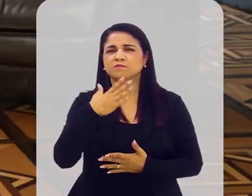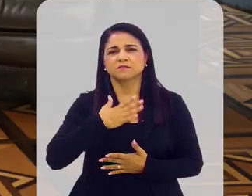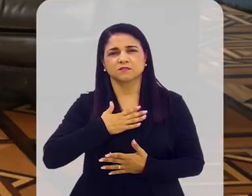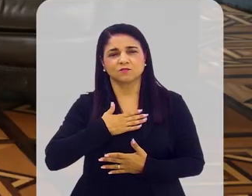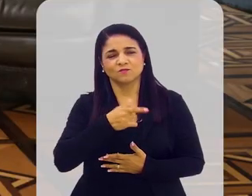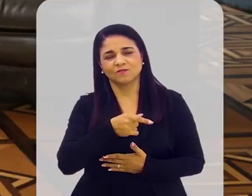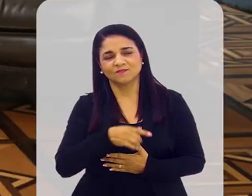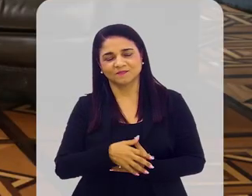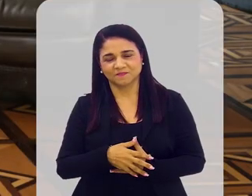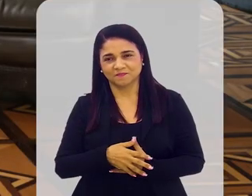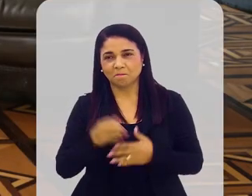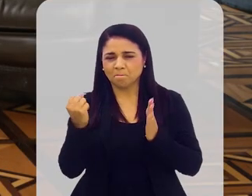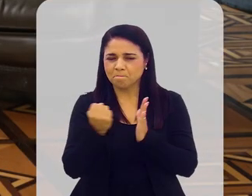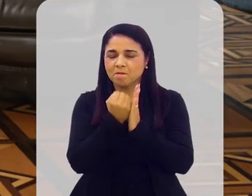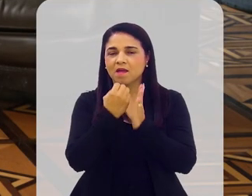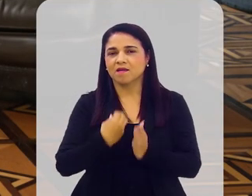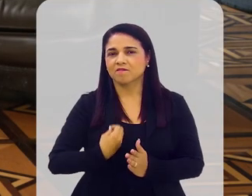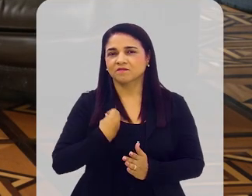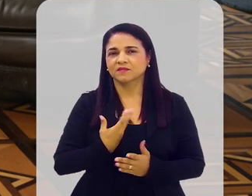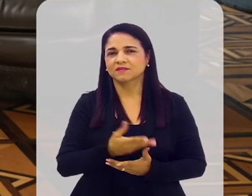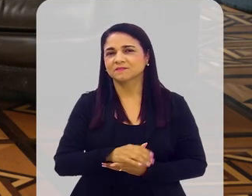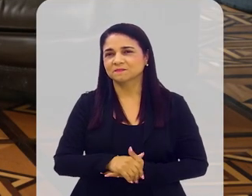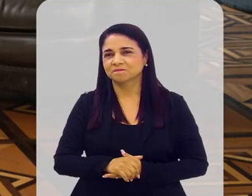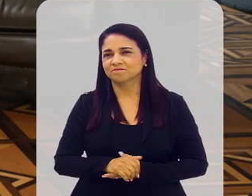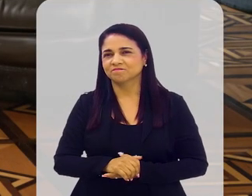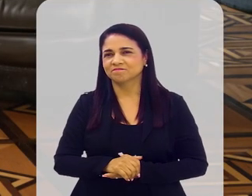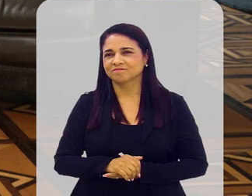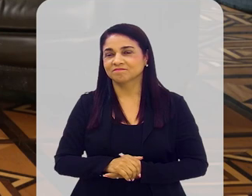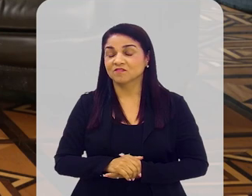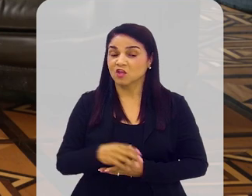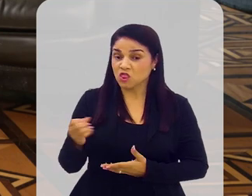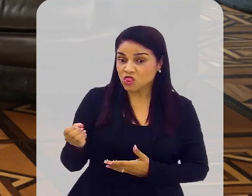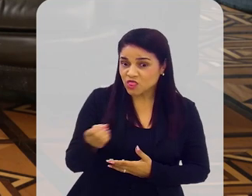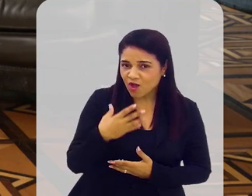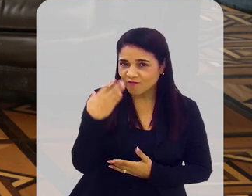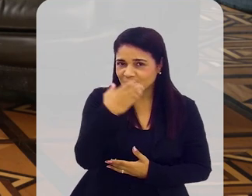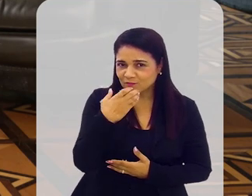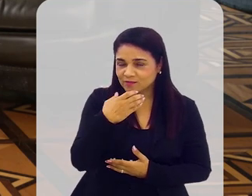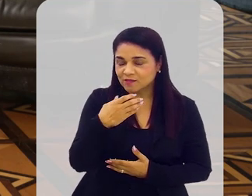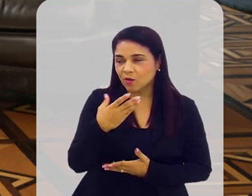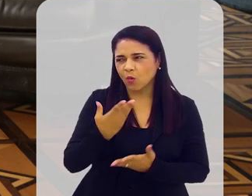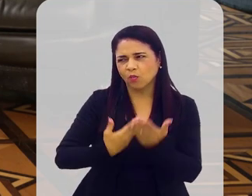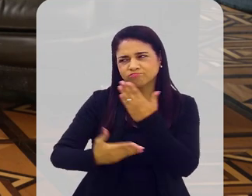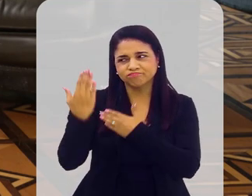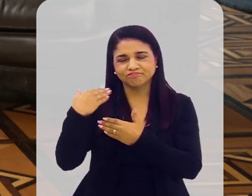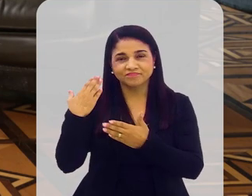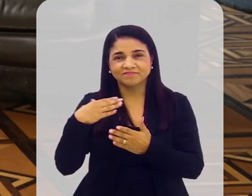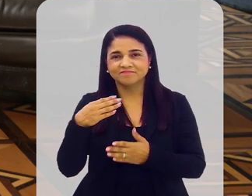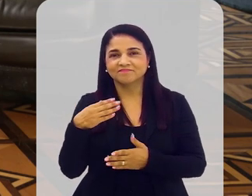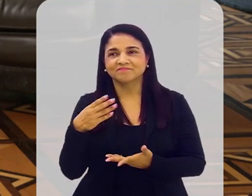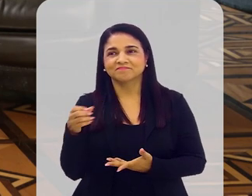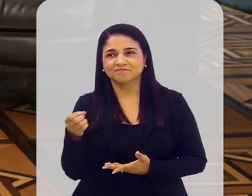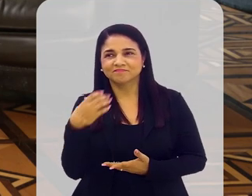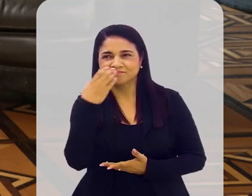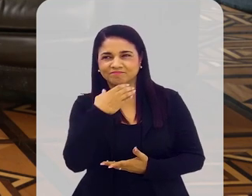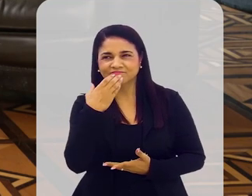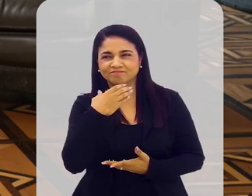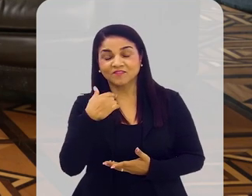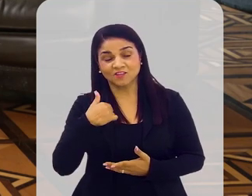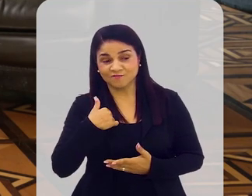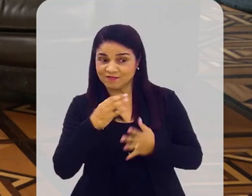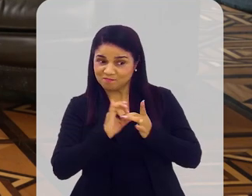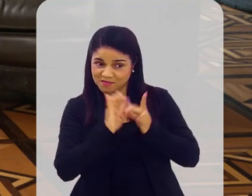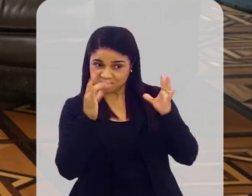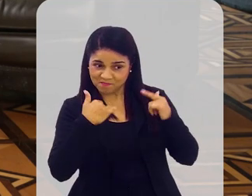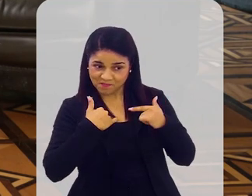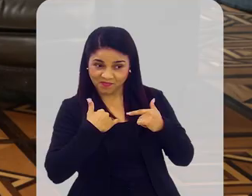você canta. E agora? Me dá para mim uma música. Da antiga ou nova? Se você me permitir,